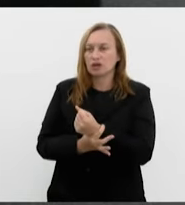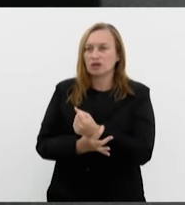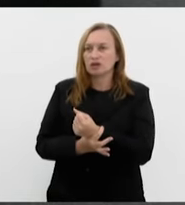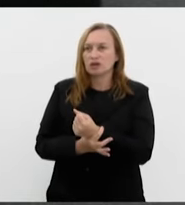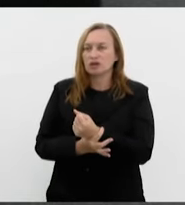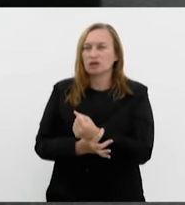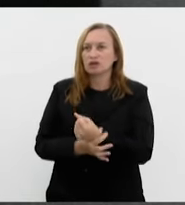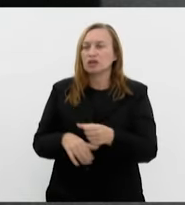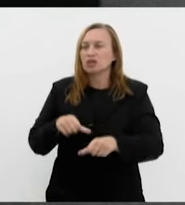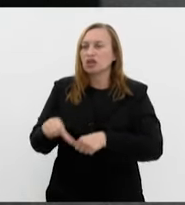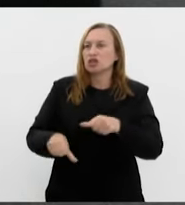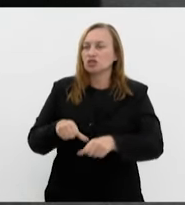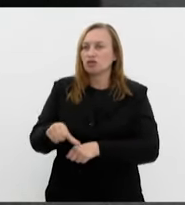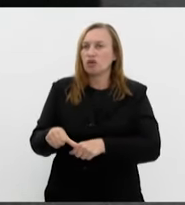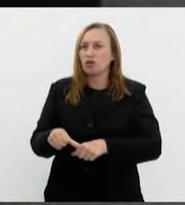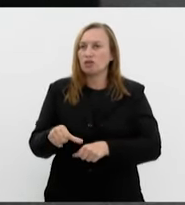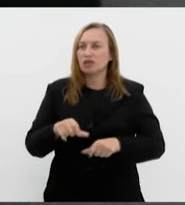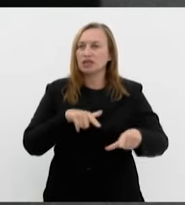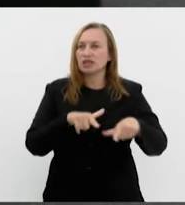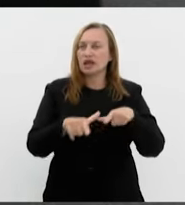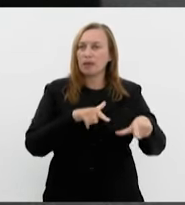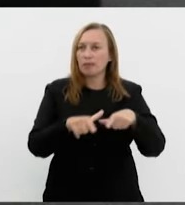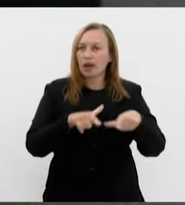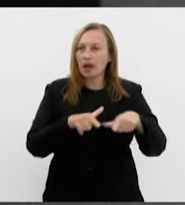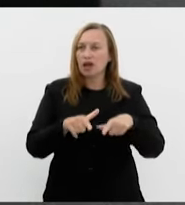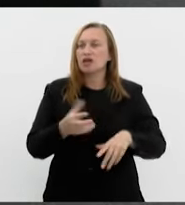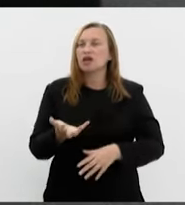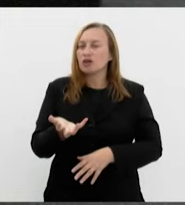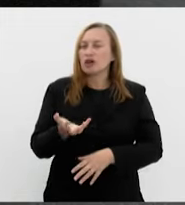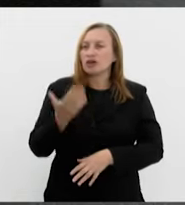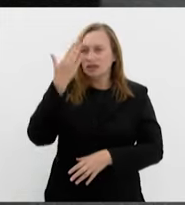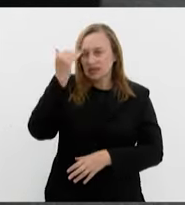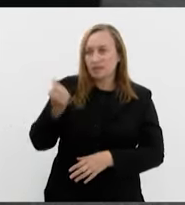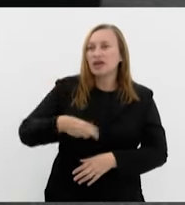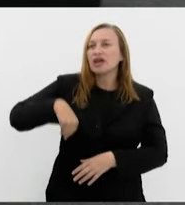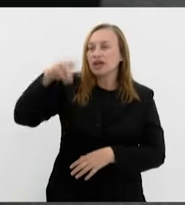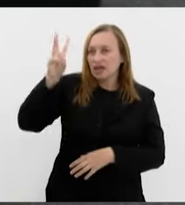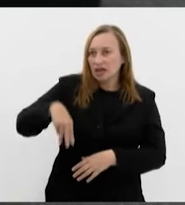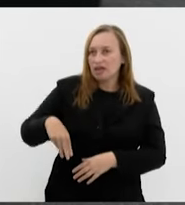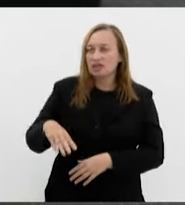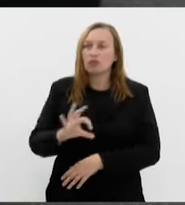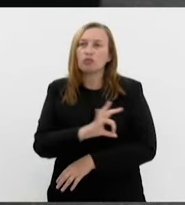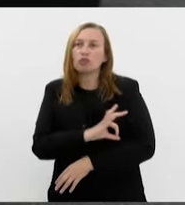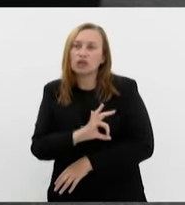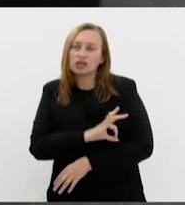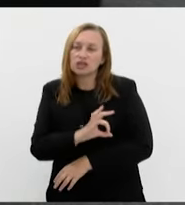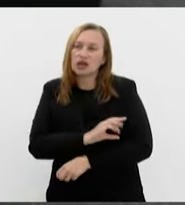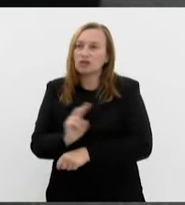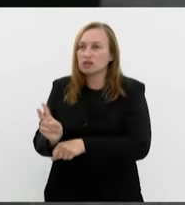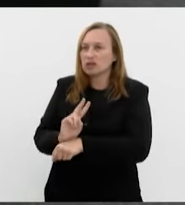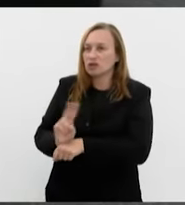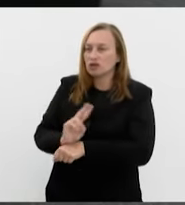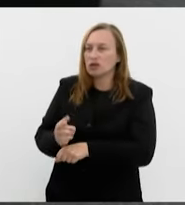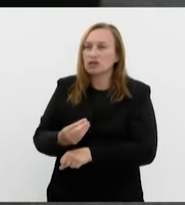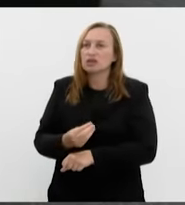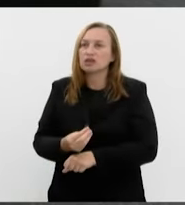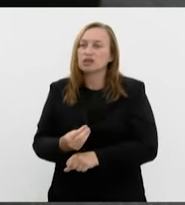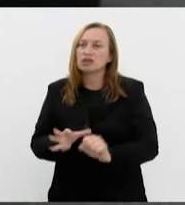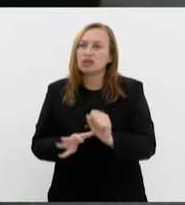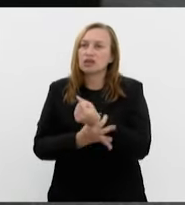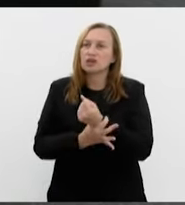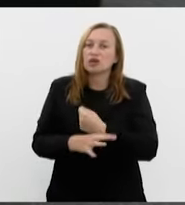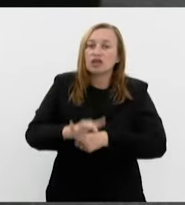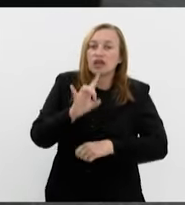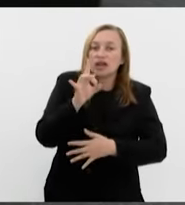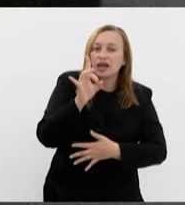emprego. Eu quero saber quem são os policiais do programa Presente, cada um deles, o que cada um está